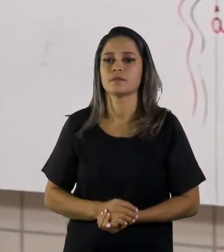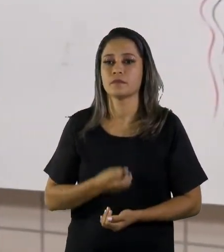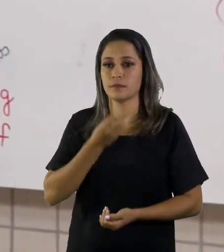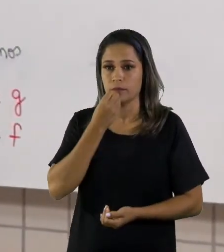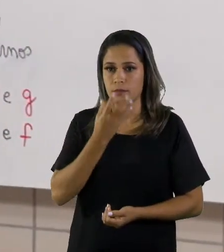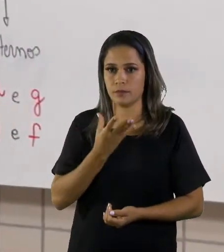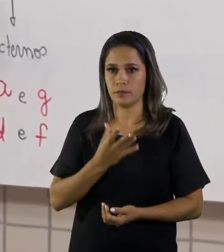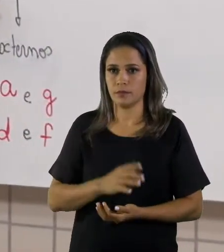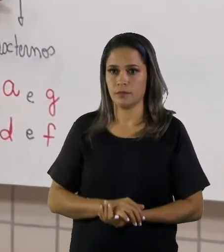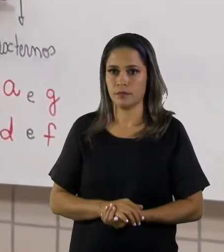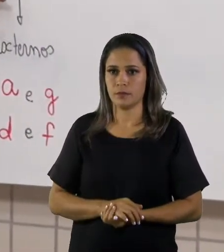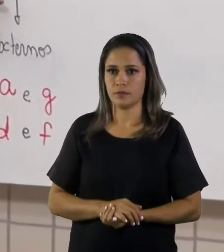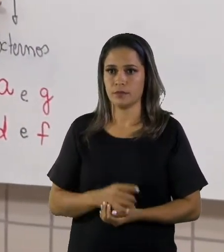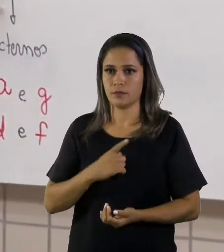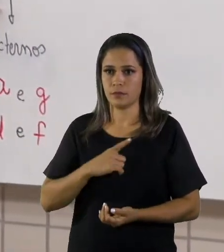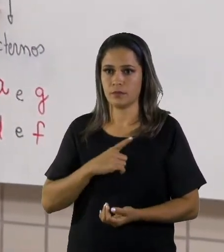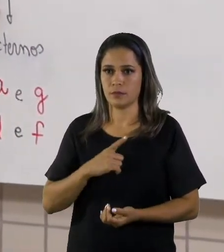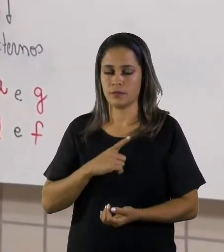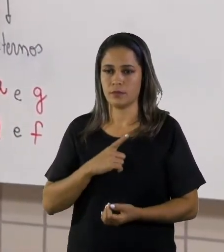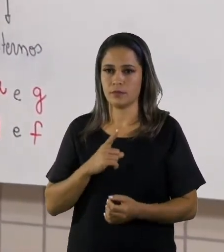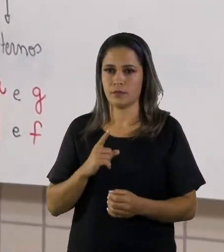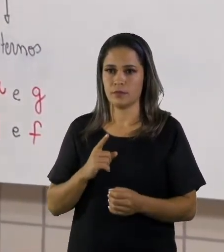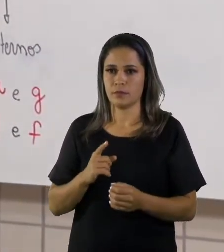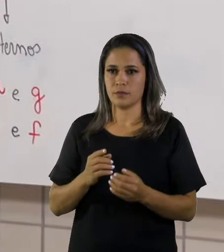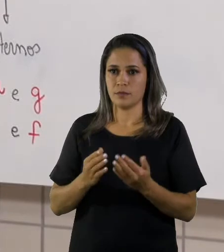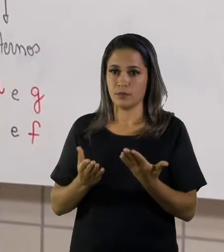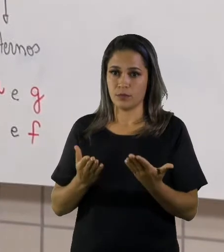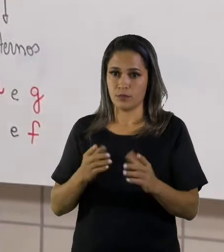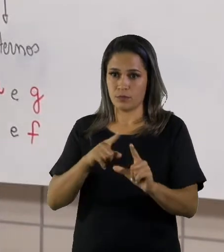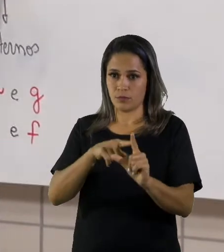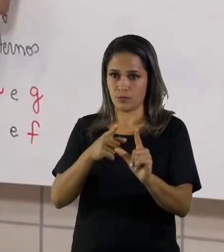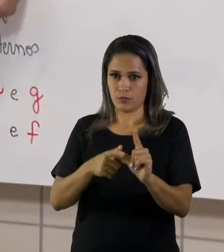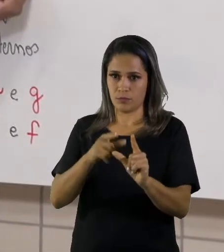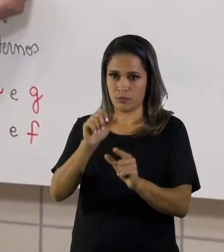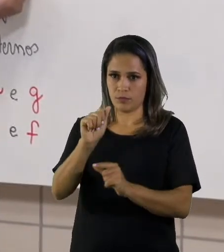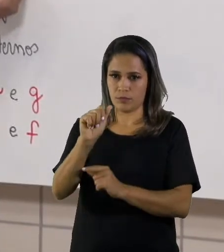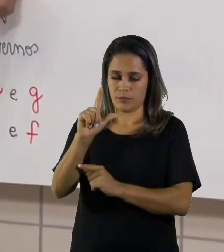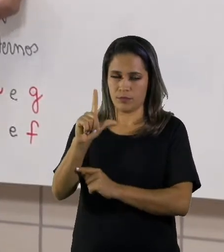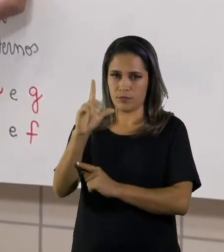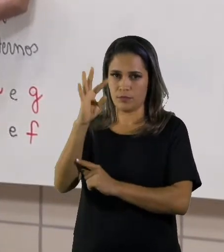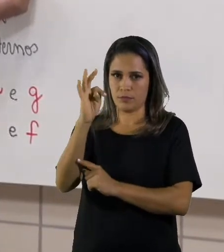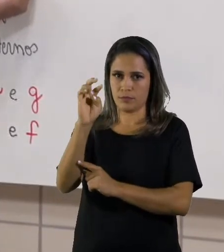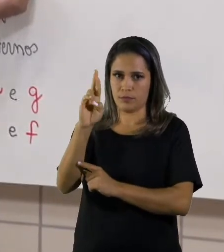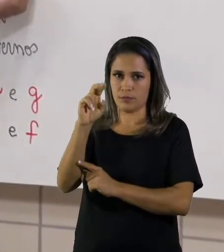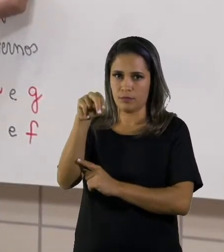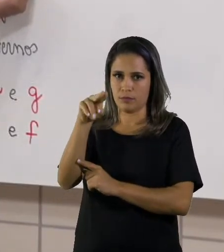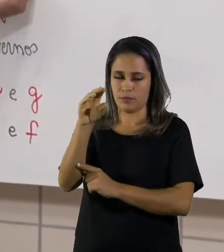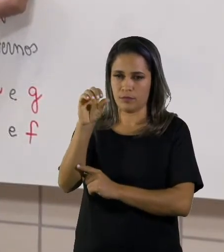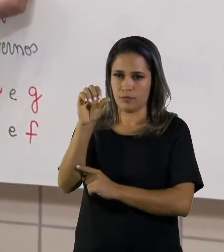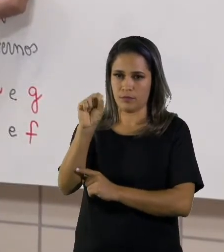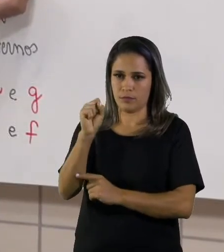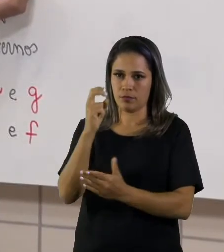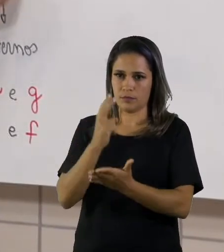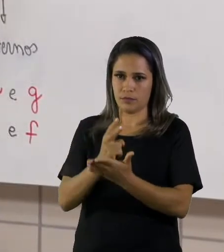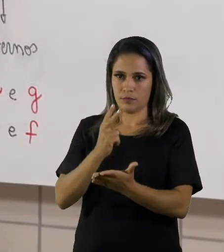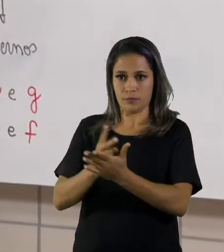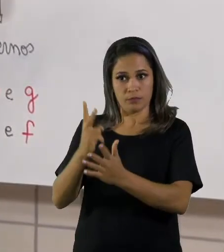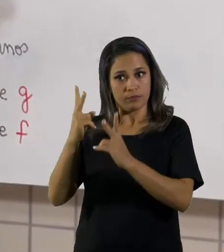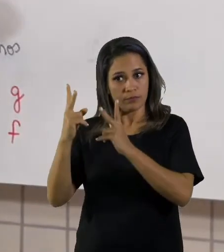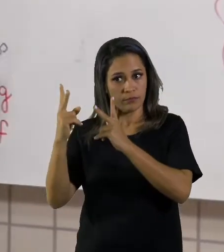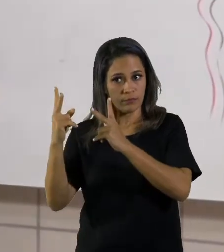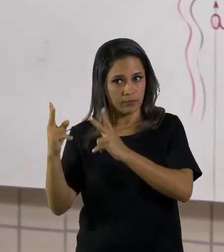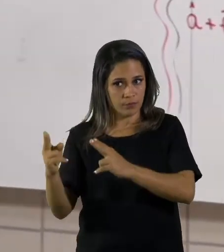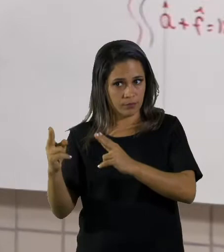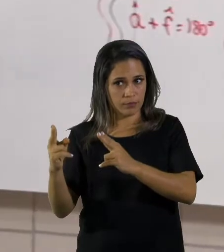Bom, agora eu tenho os ângulos alternos. Lembrando que os ângulos alternos, eles sempre são iguais. Vamos